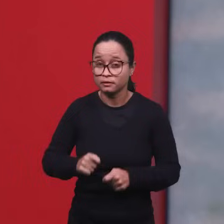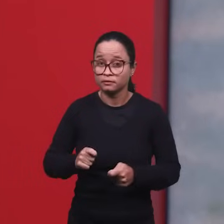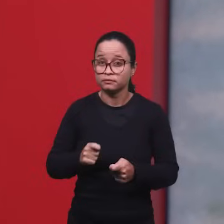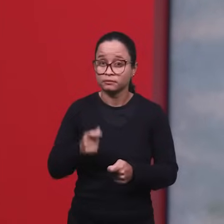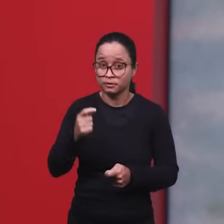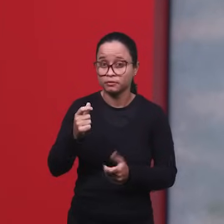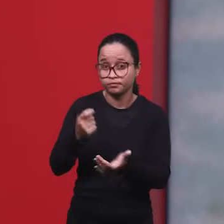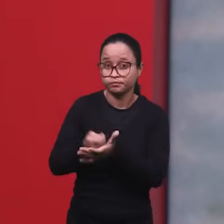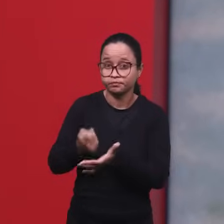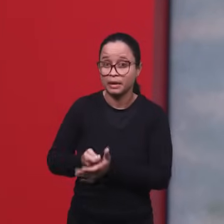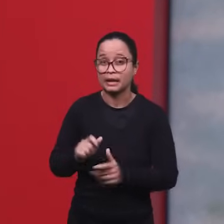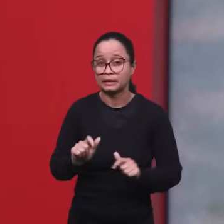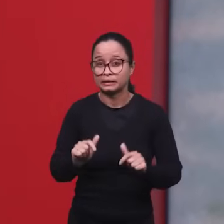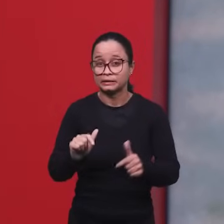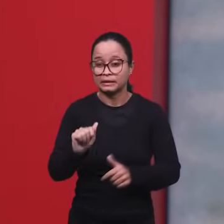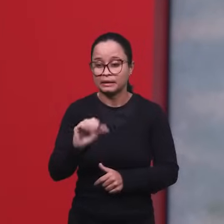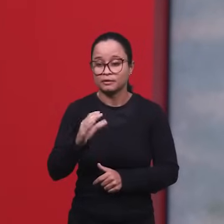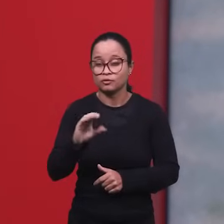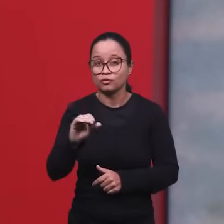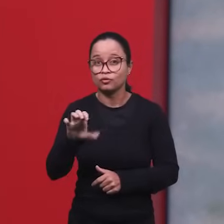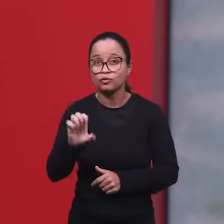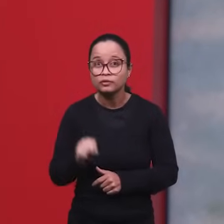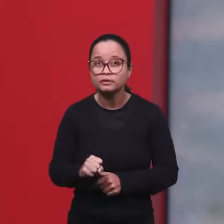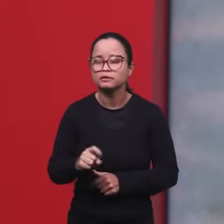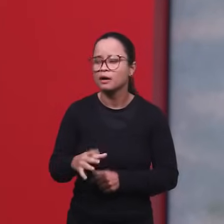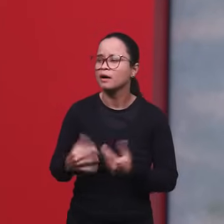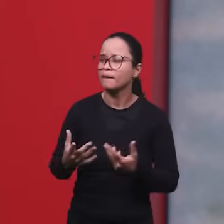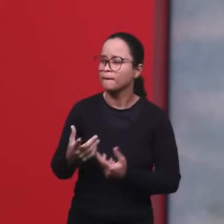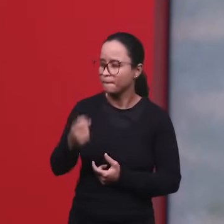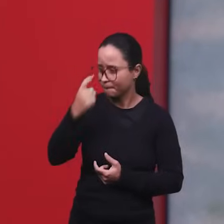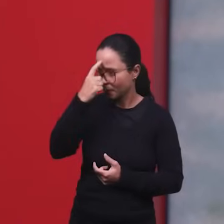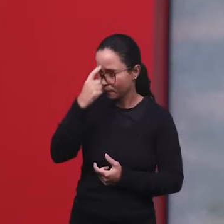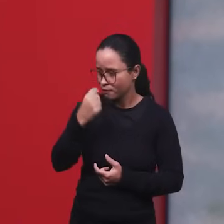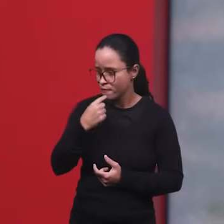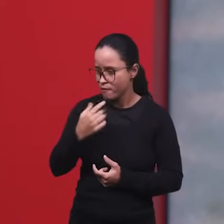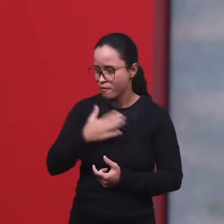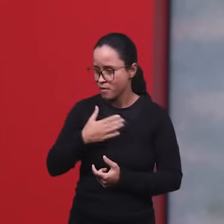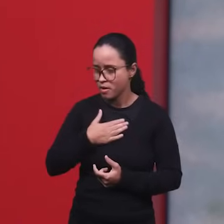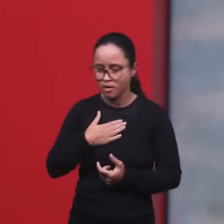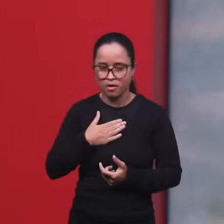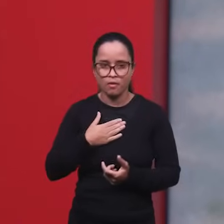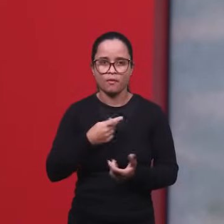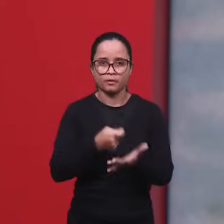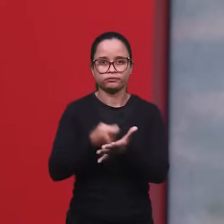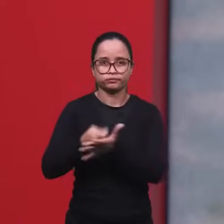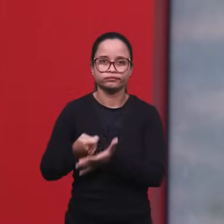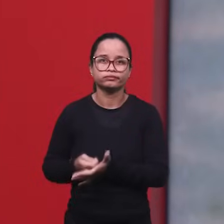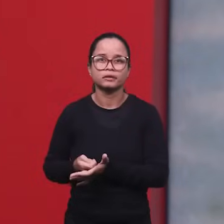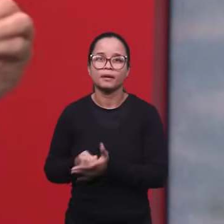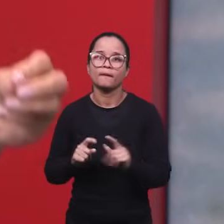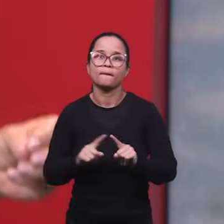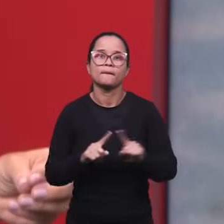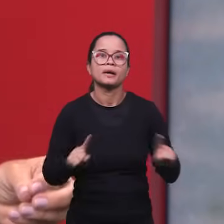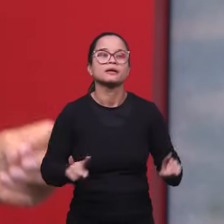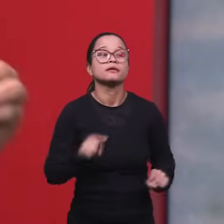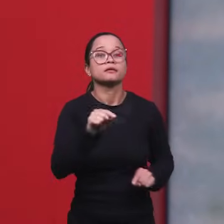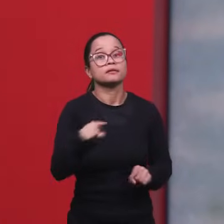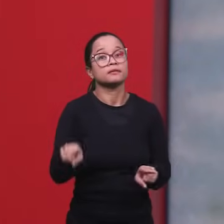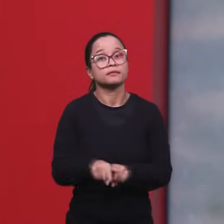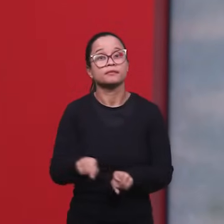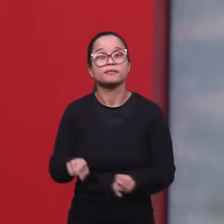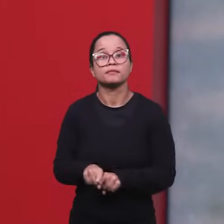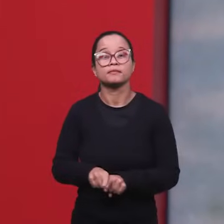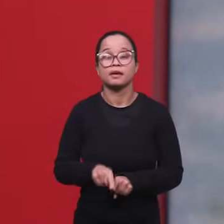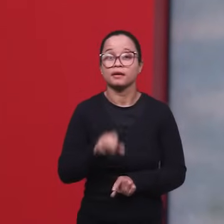investir nas ações? Invista nas ações. Né? Olha o seu perfil, qual é o meu perfil de investidor? E faça isso também, mas não deixe de recolher